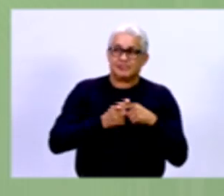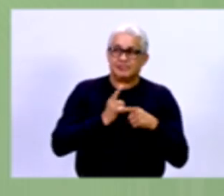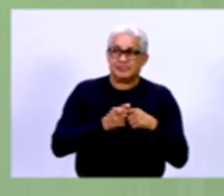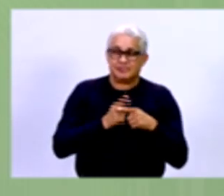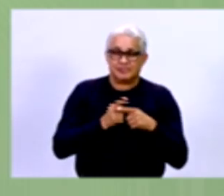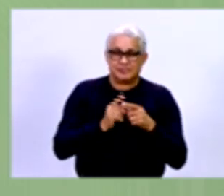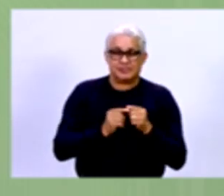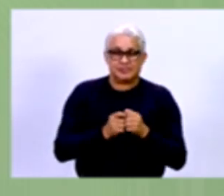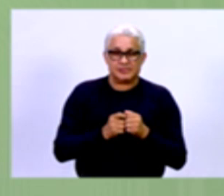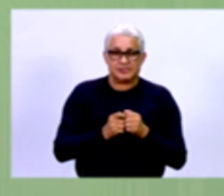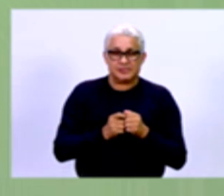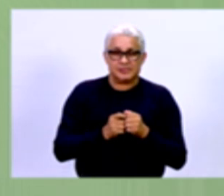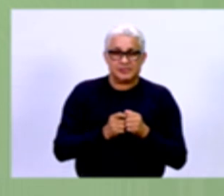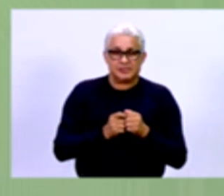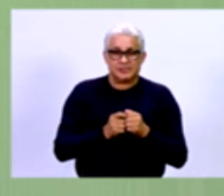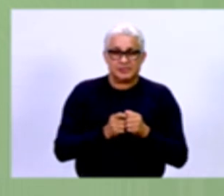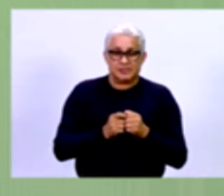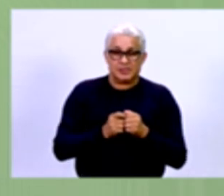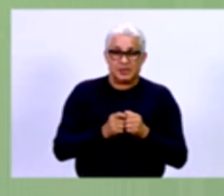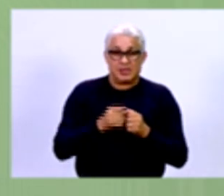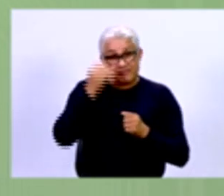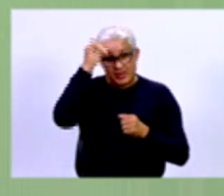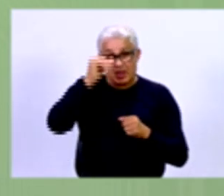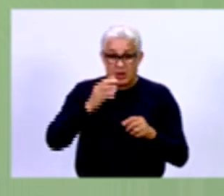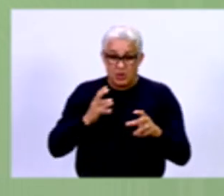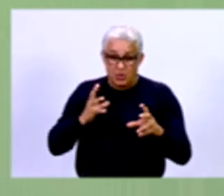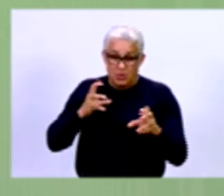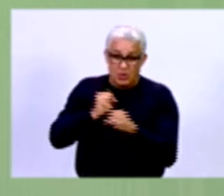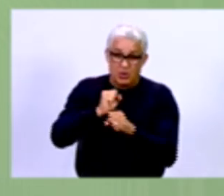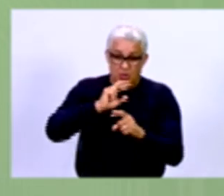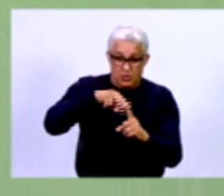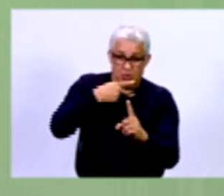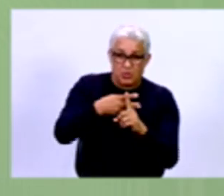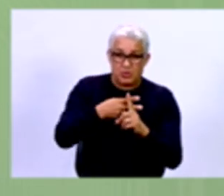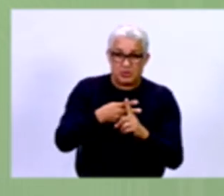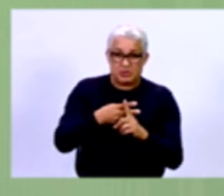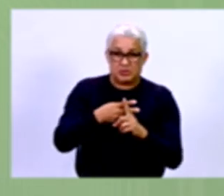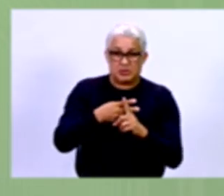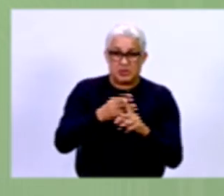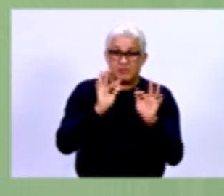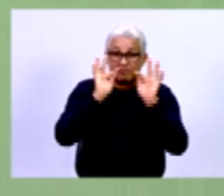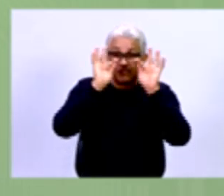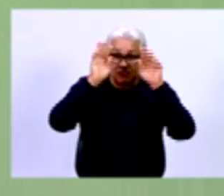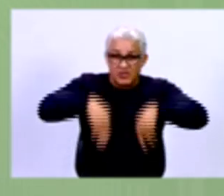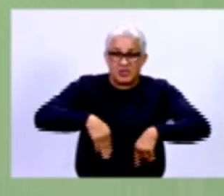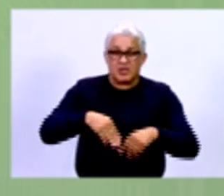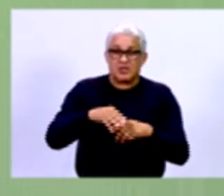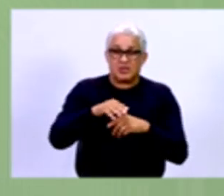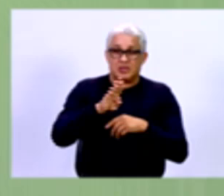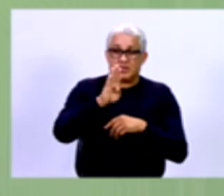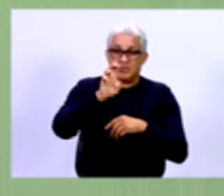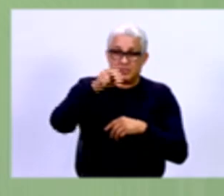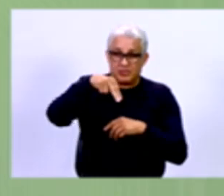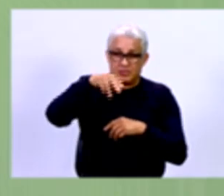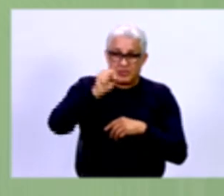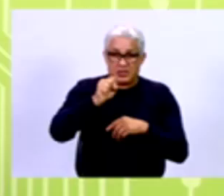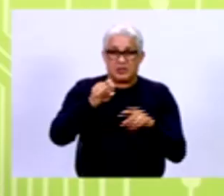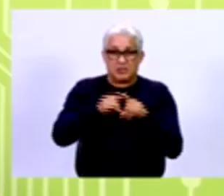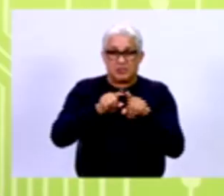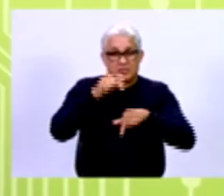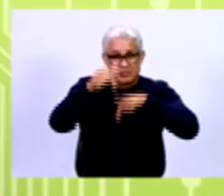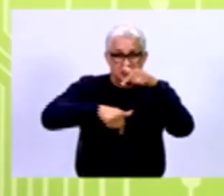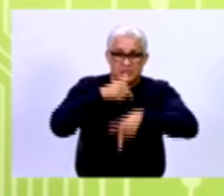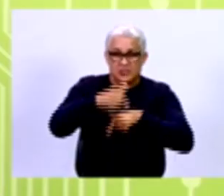o risco da dupla contagem. Então, são sempre bens e serviços finais que ele leva em consideração